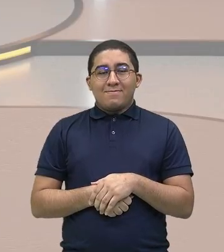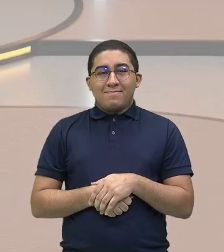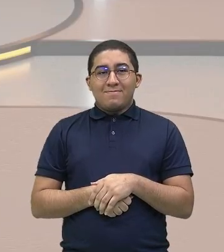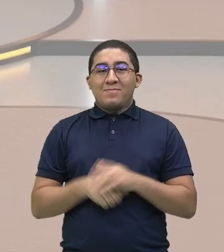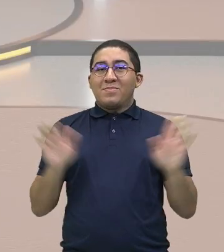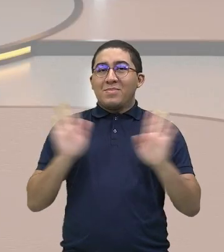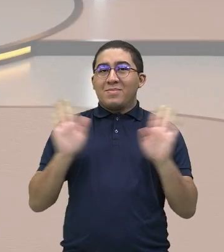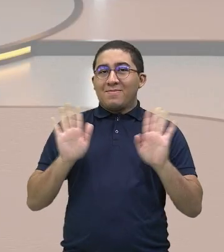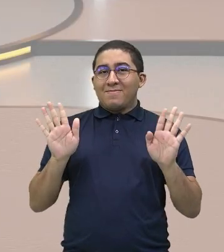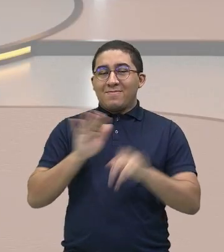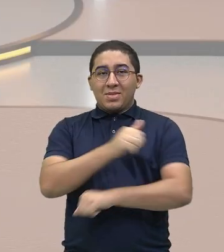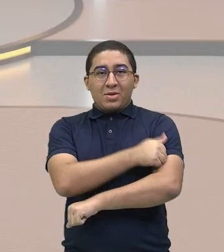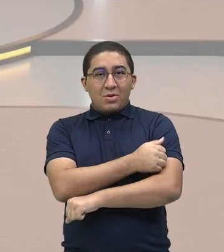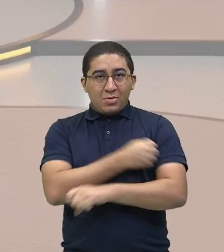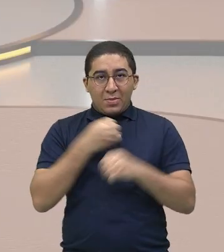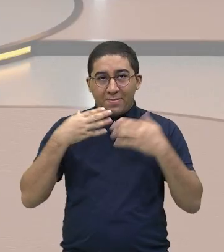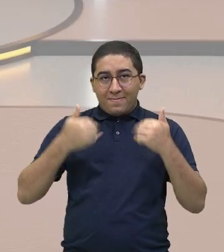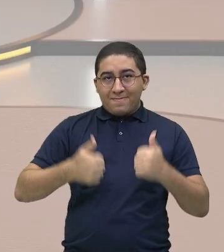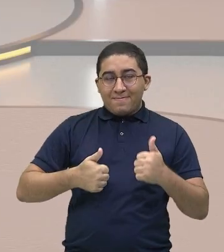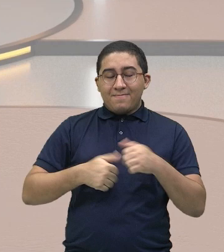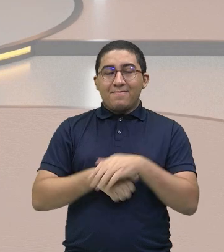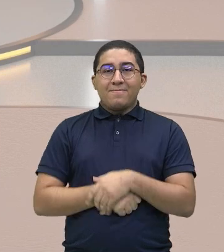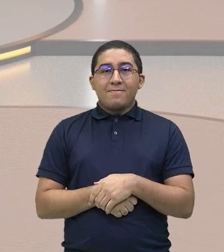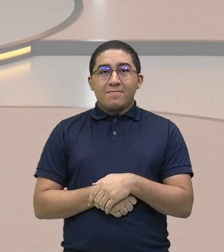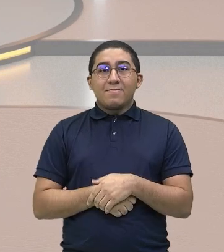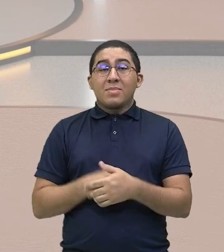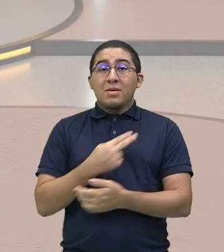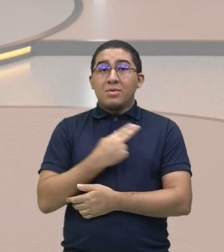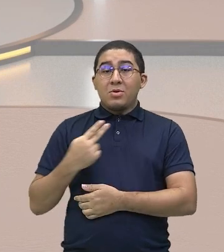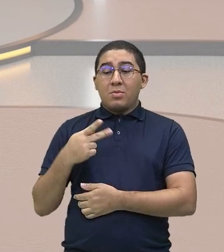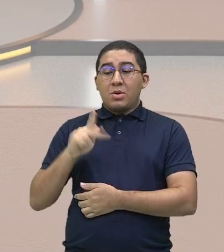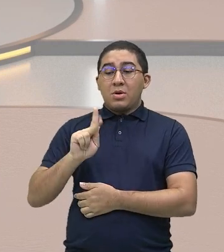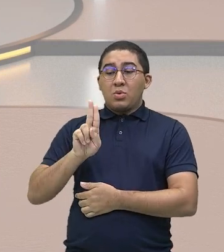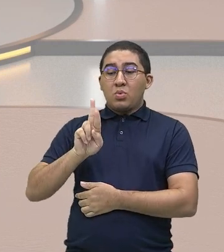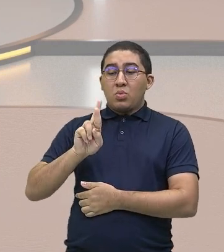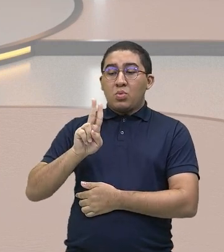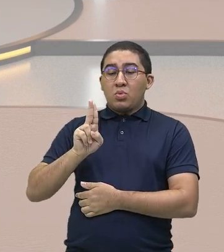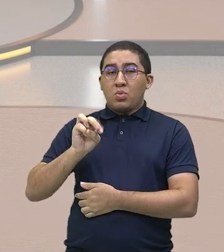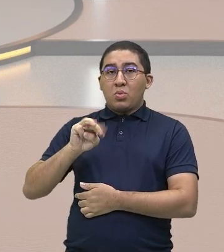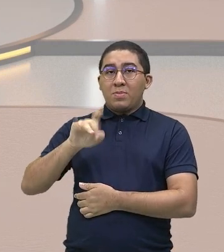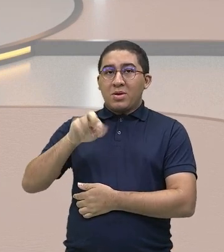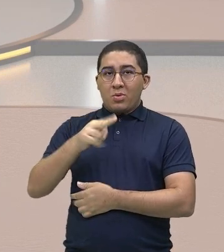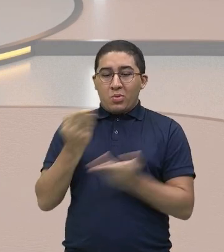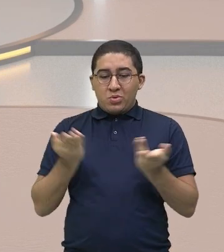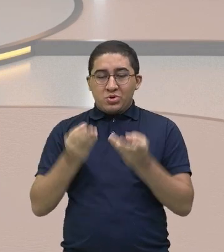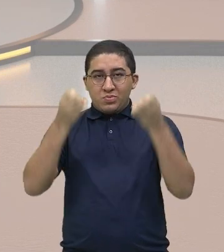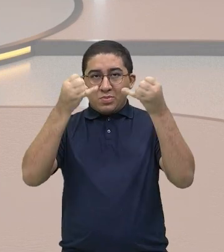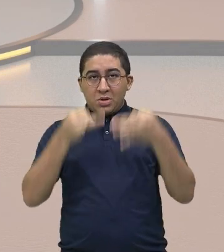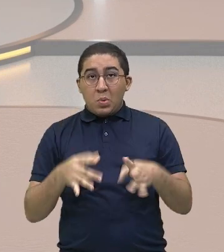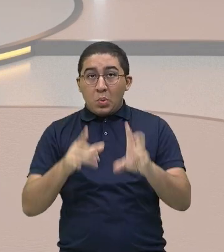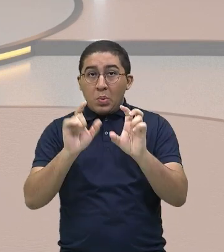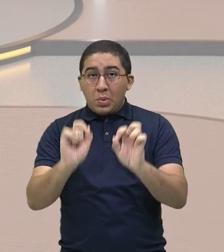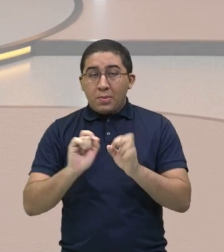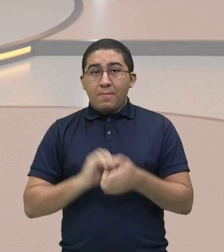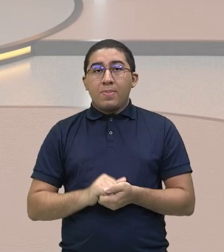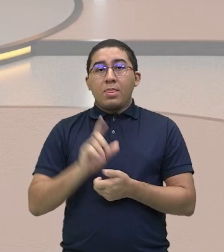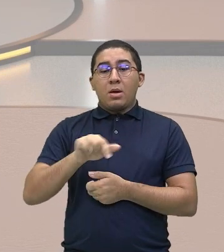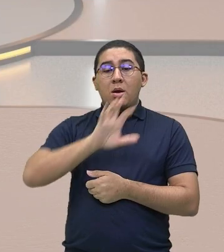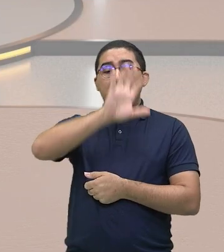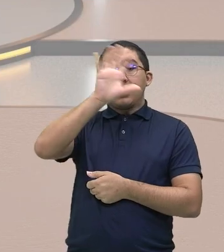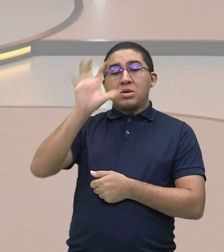Olá, estudantes! Tudo bem com vocês? Eu sou o Curumim e hoje irei explicar para vocês sobre as